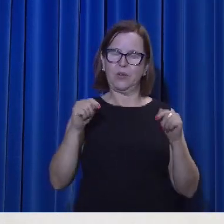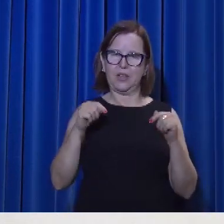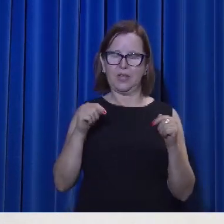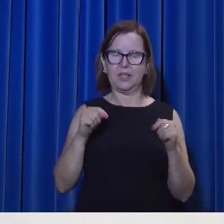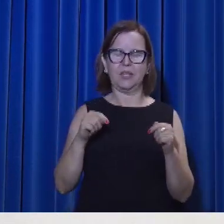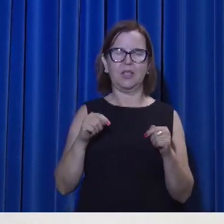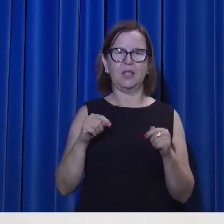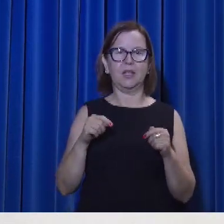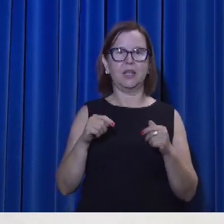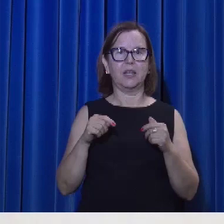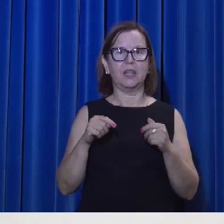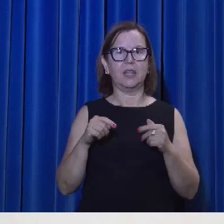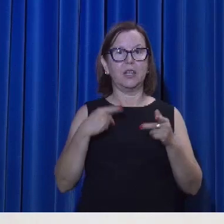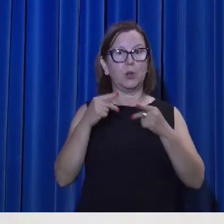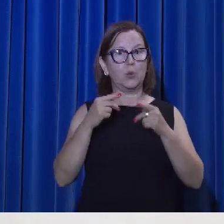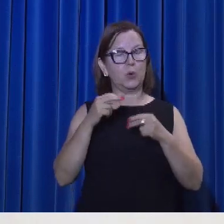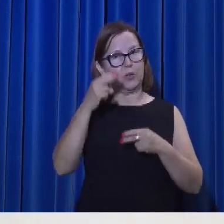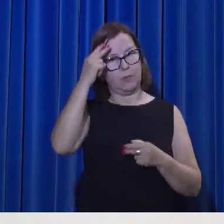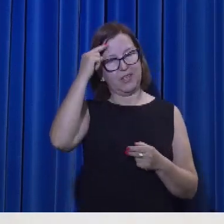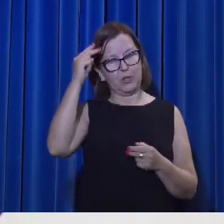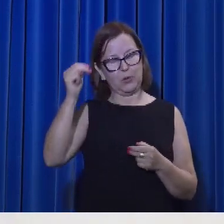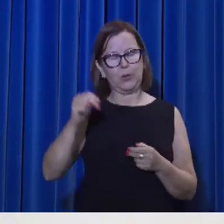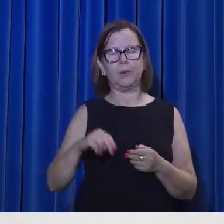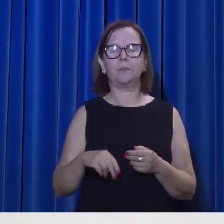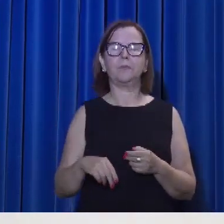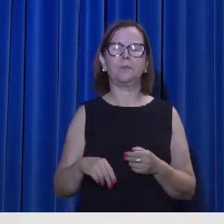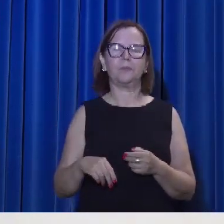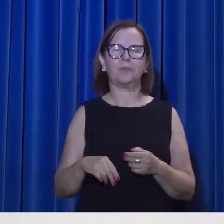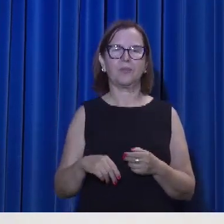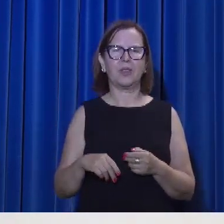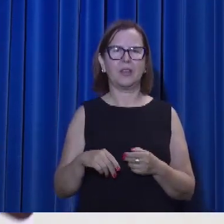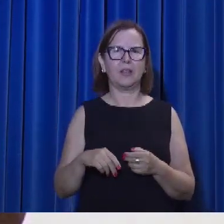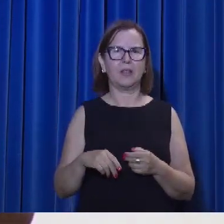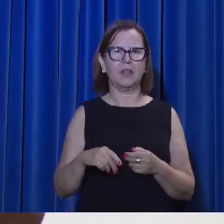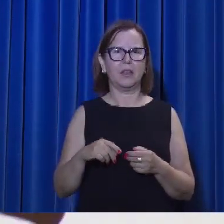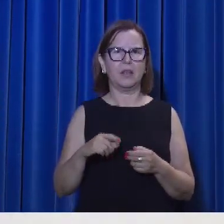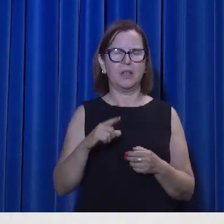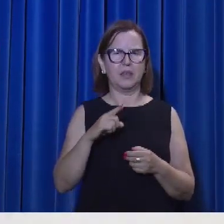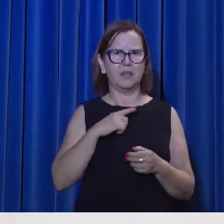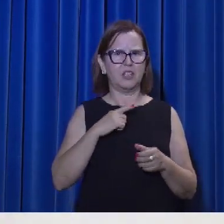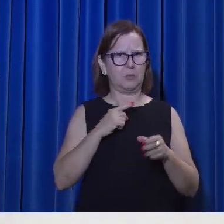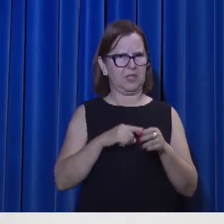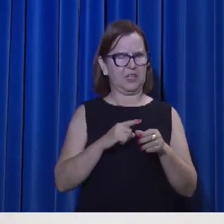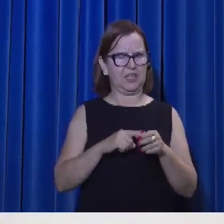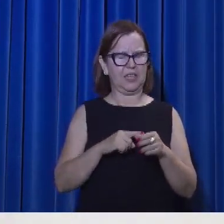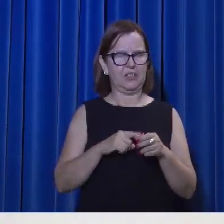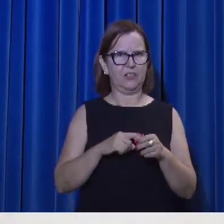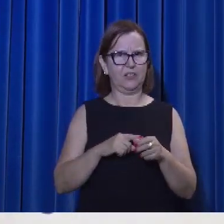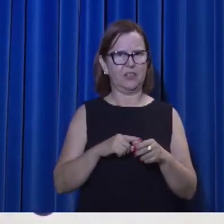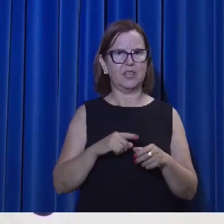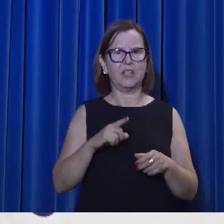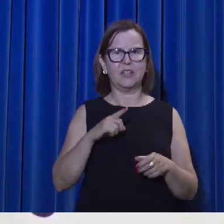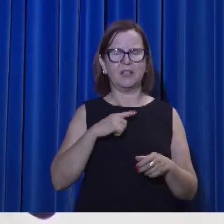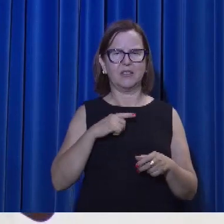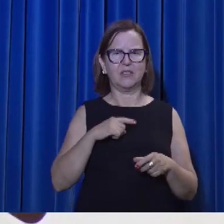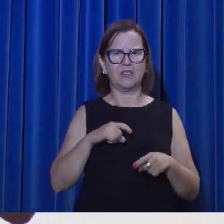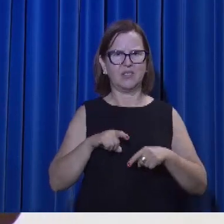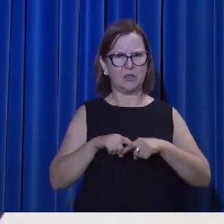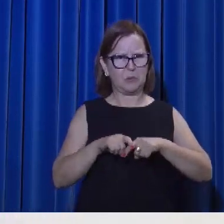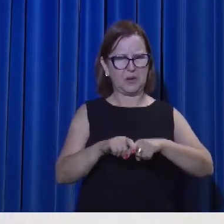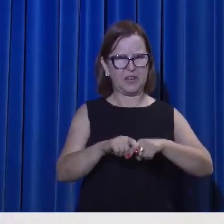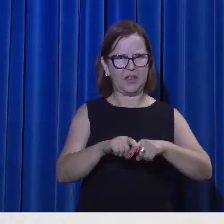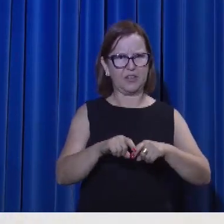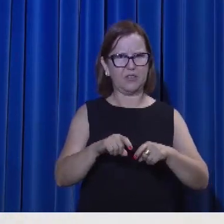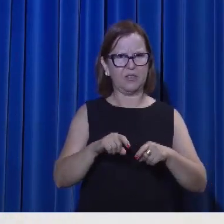para a gente entender. Ele disse que tinha uma cidade tinha um supermercado que vendia diversos itens. Aí um cara